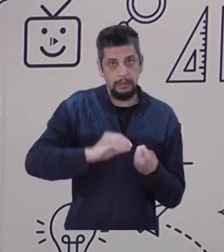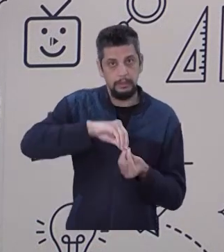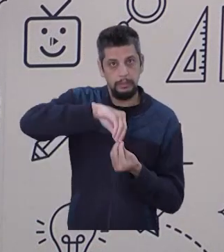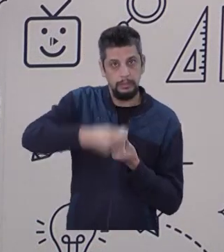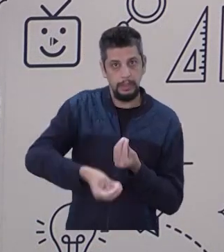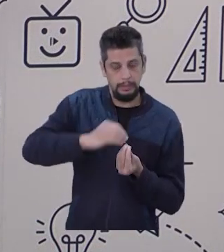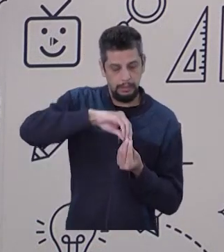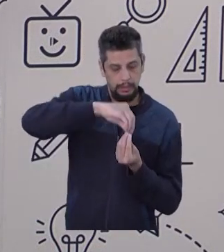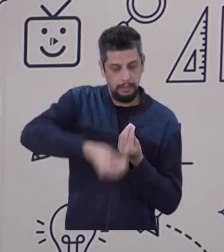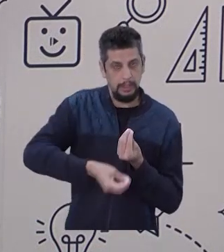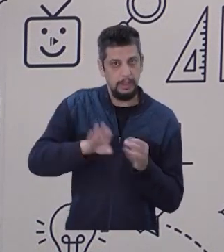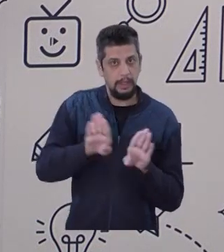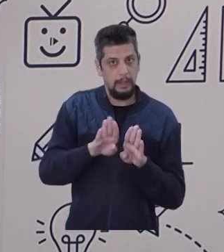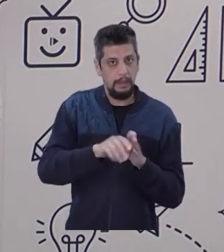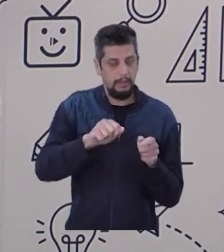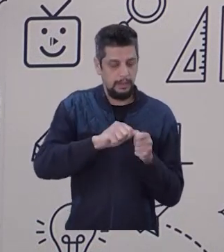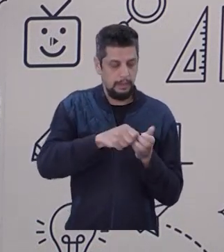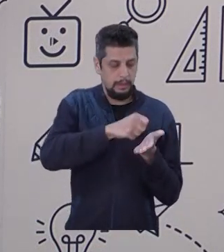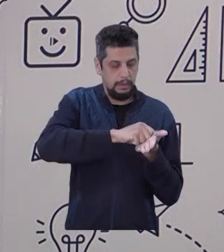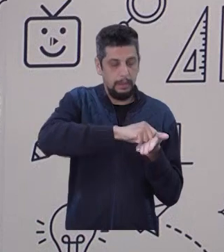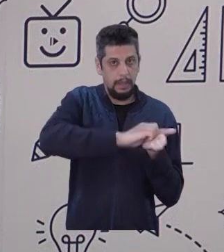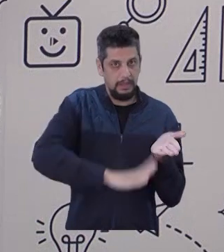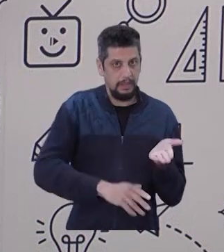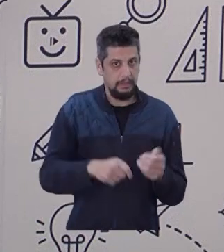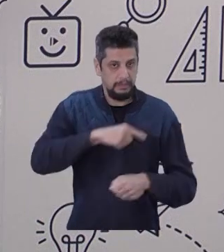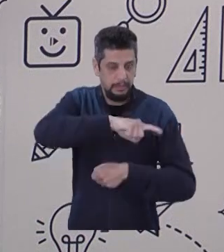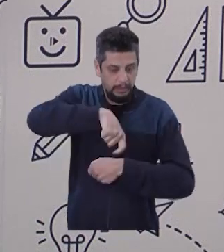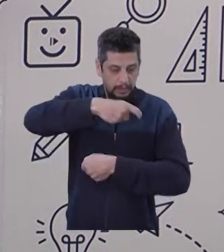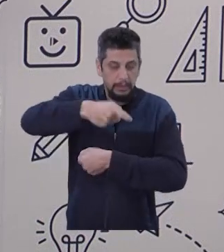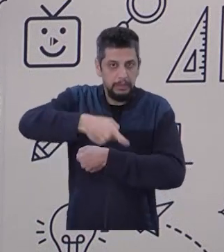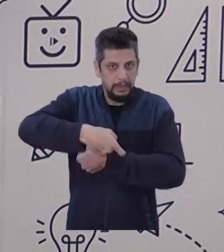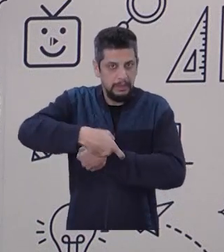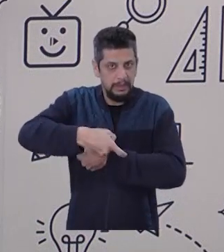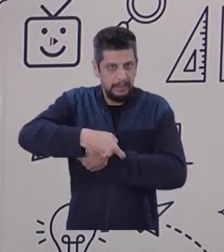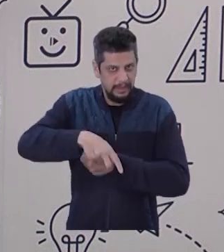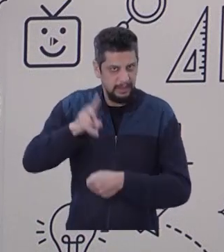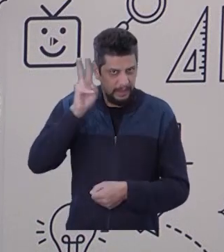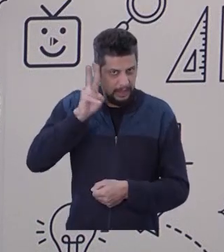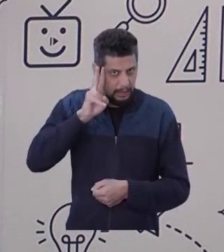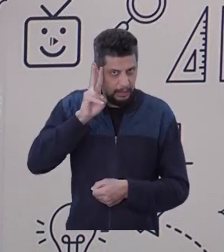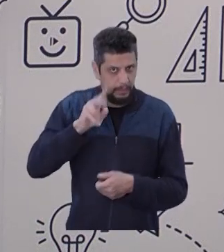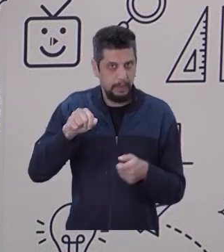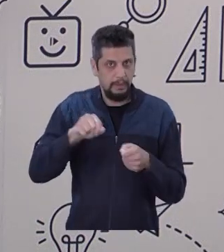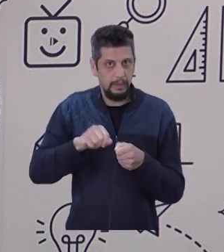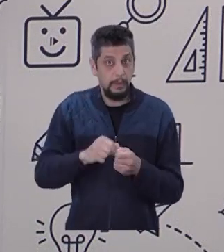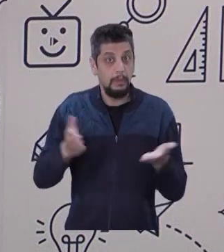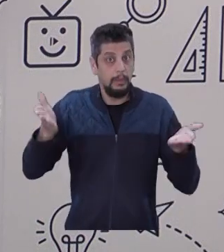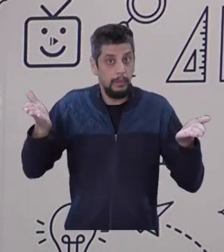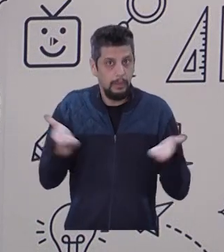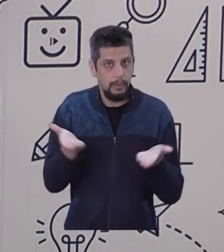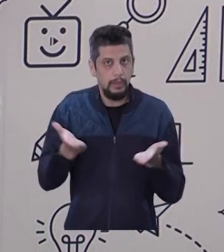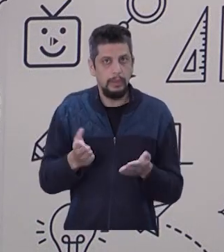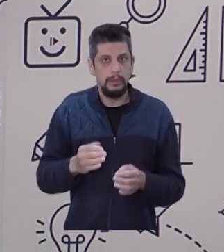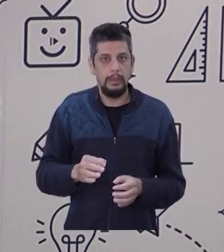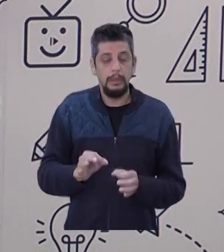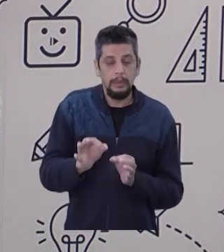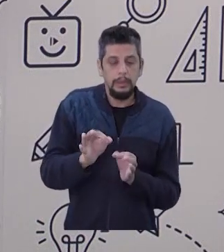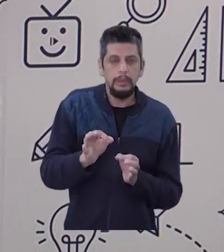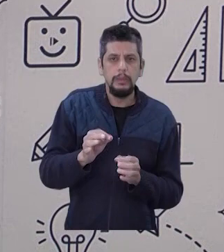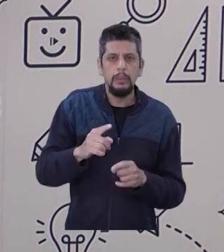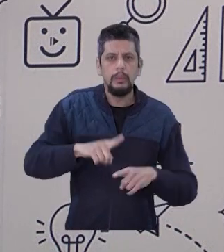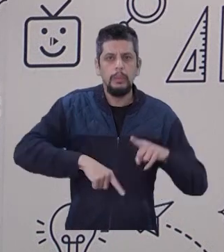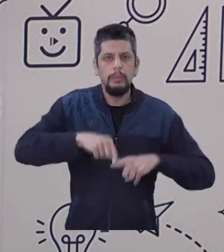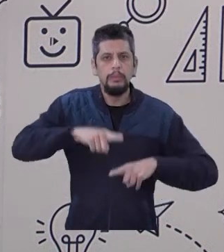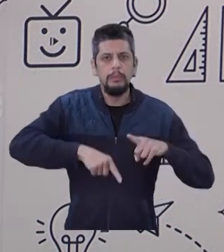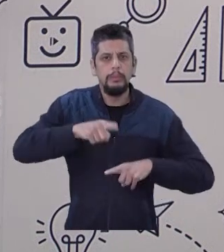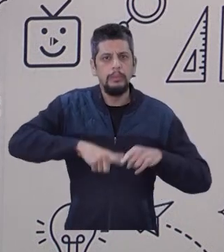o calendário e também atividades com o relógio. Isso mesmo. Que a gente programou para hoje. E quais são os